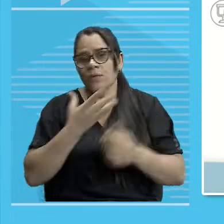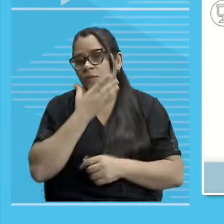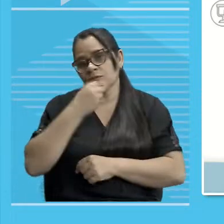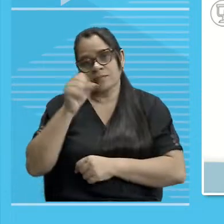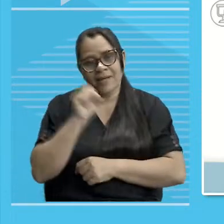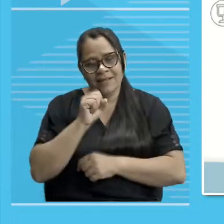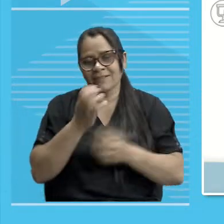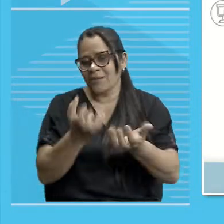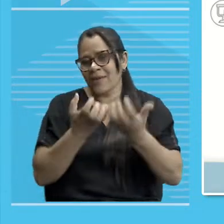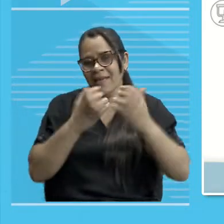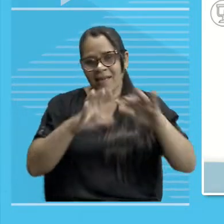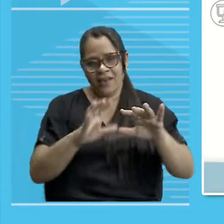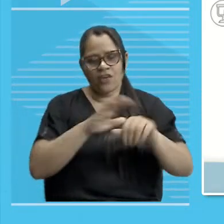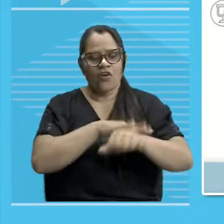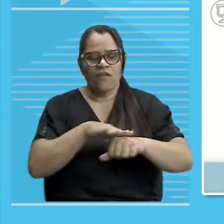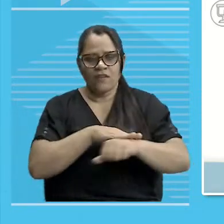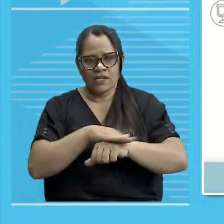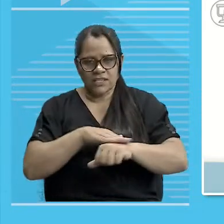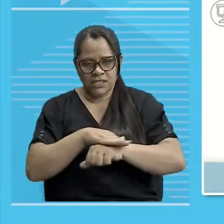Aí